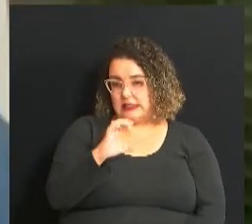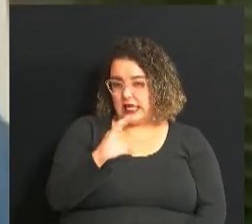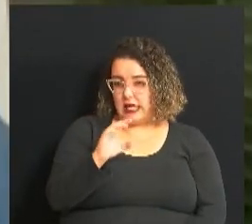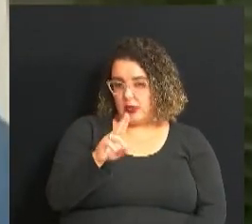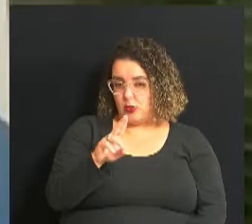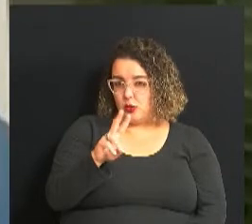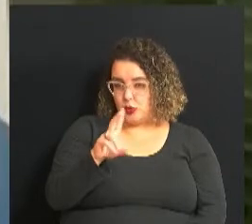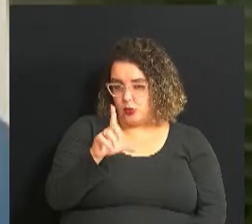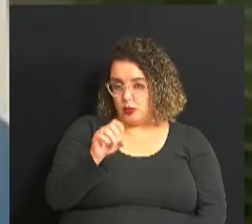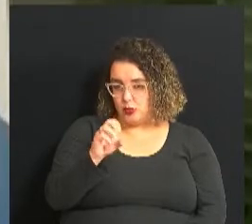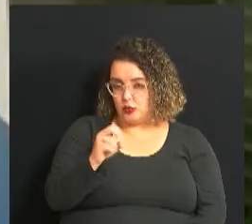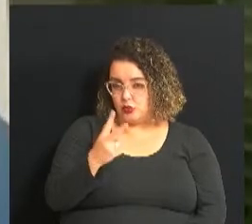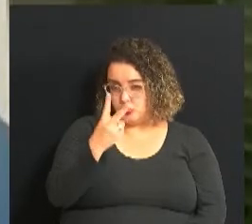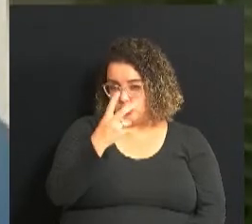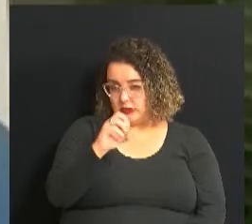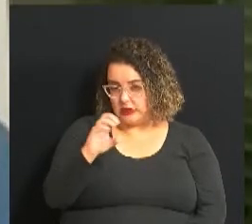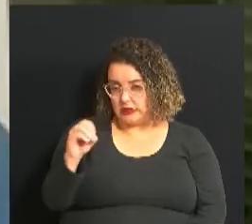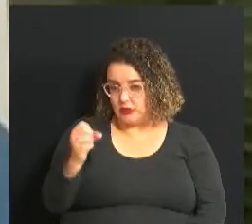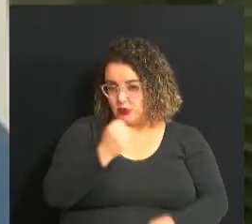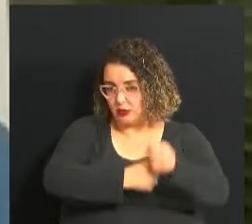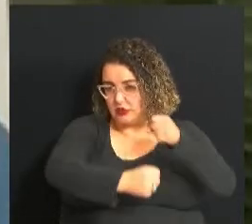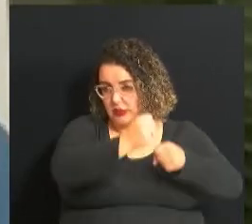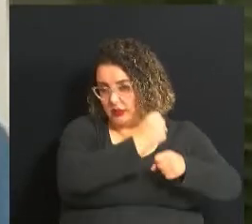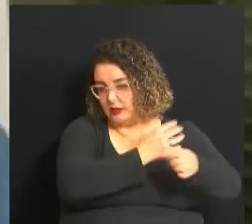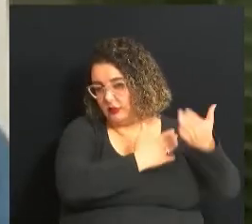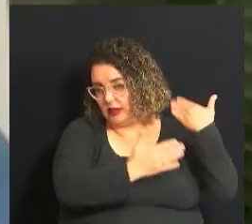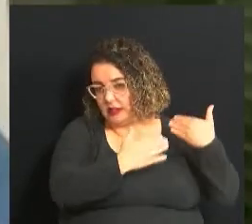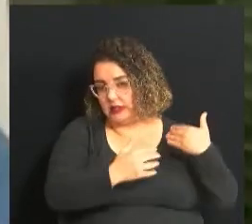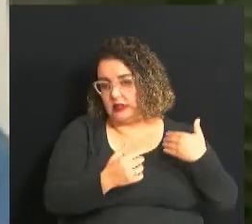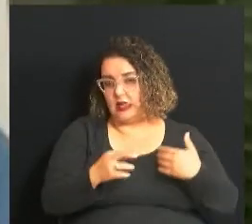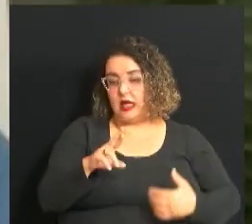época a Revolução Industrial